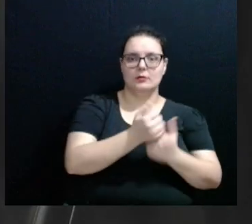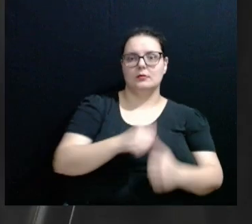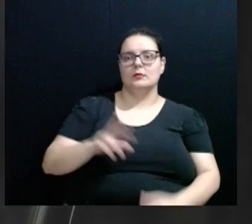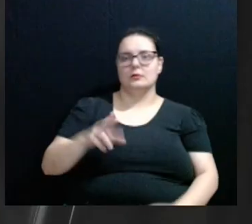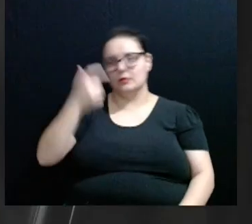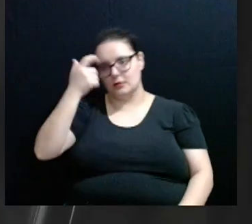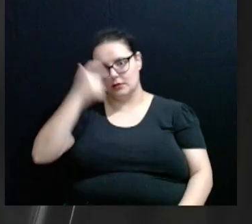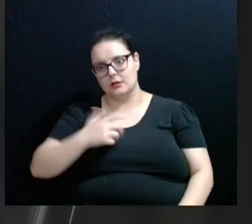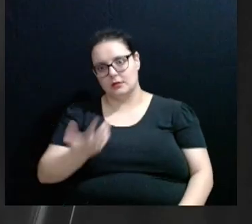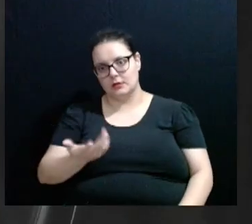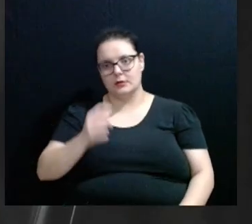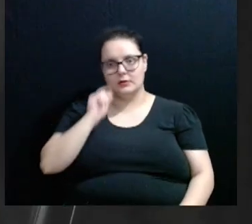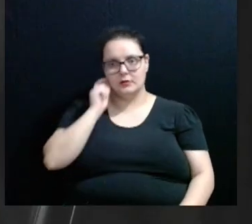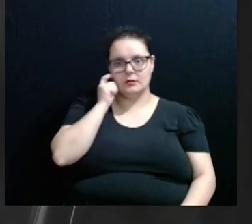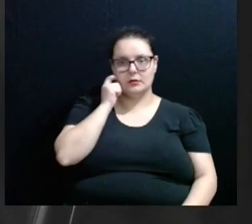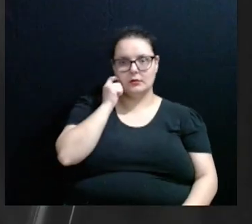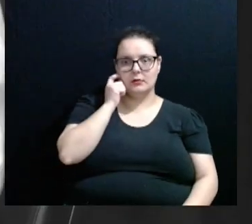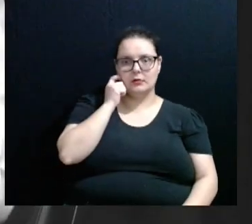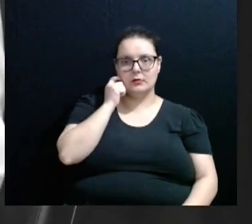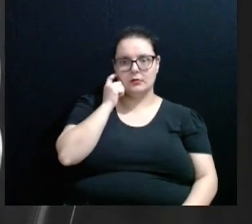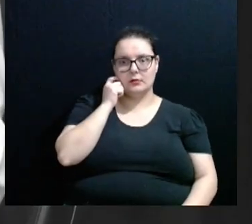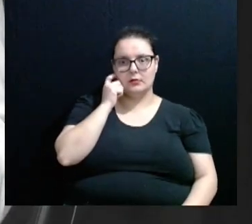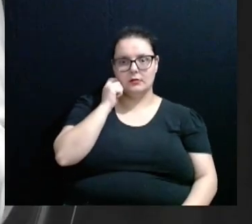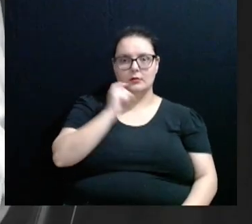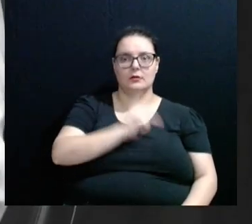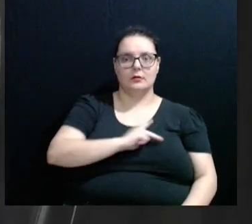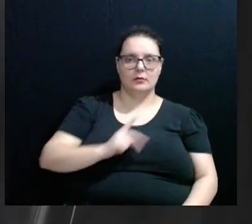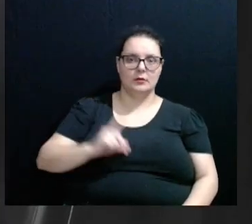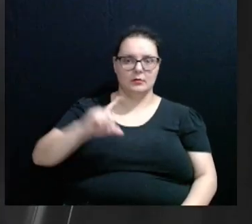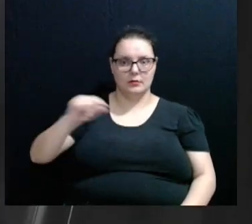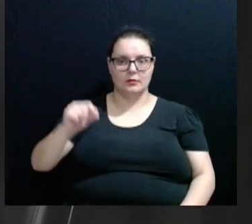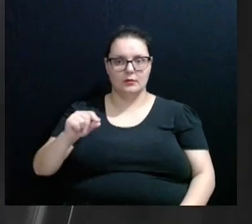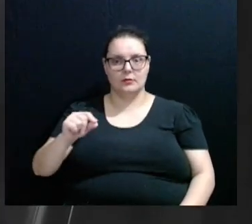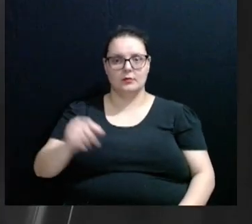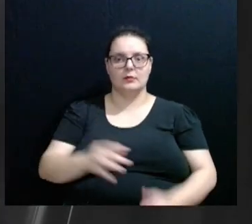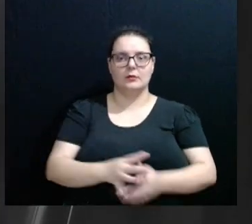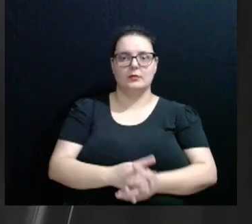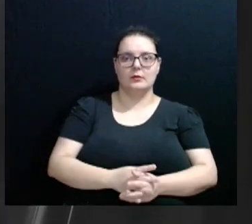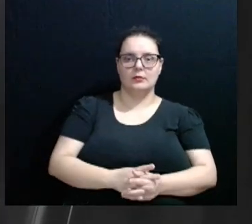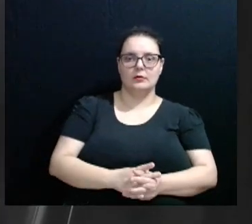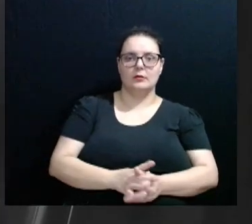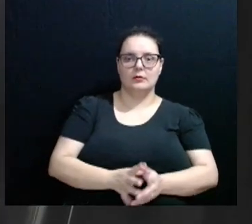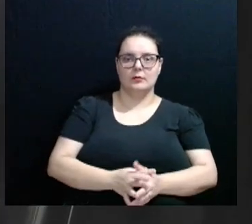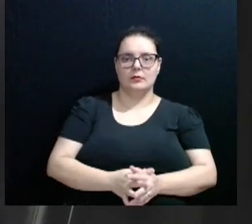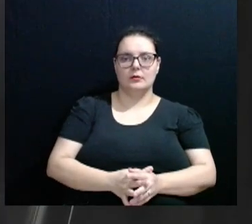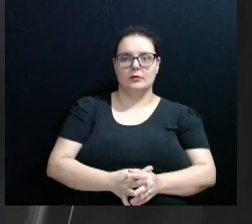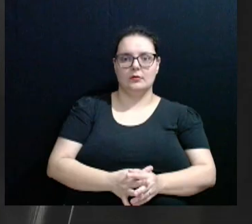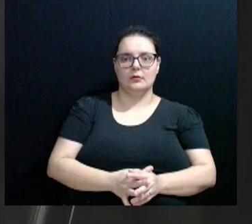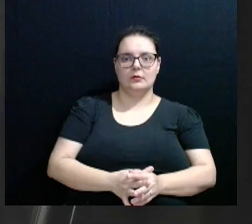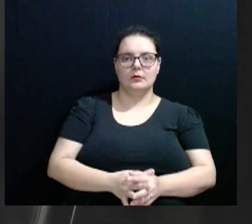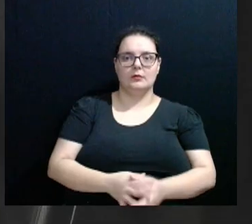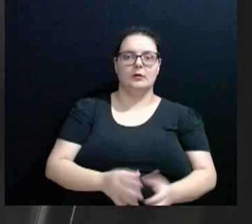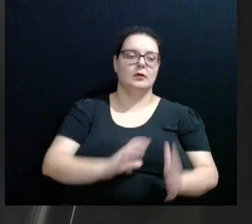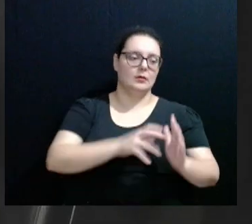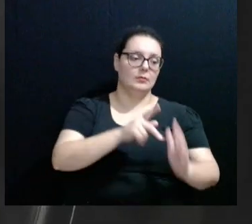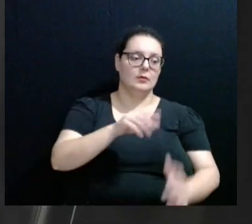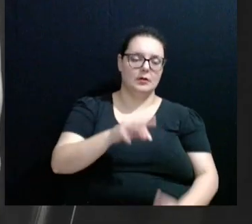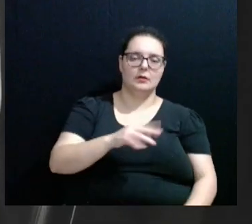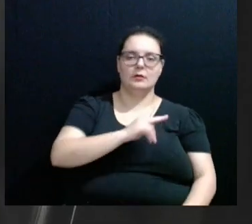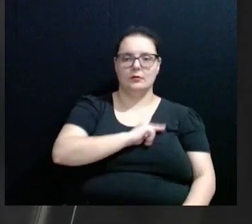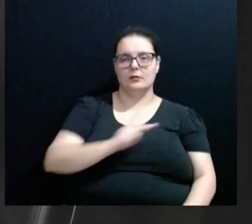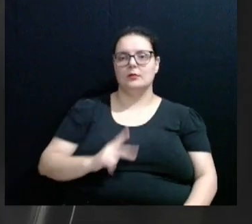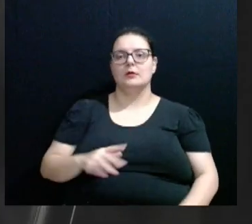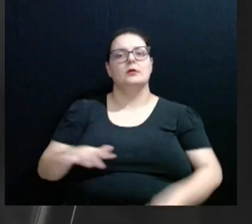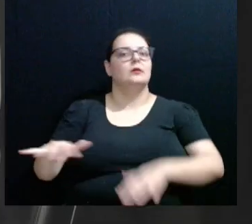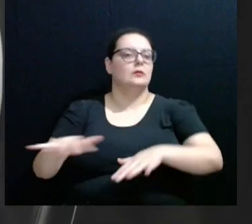era o presidente, se eu saísse e assumir o PT como presidente. Então foi uma movimentação